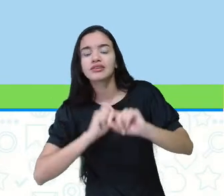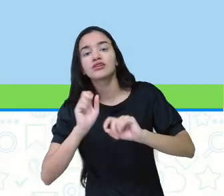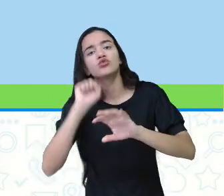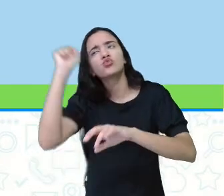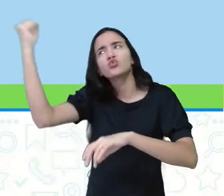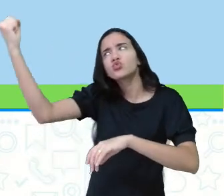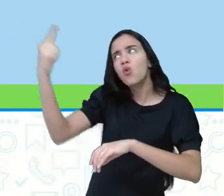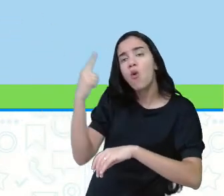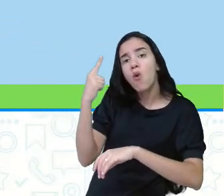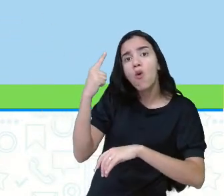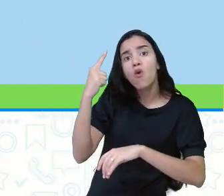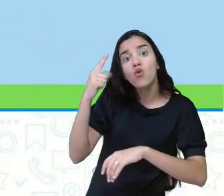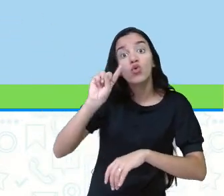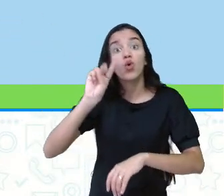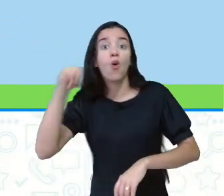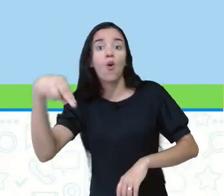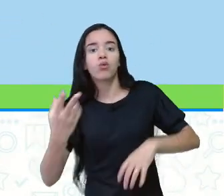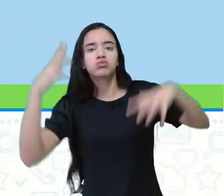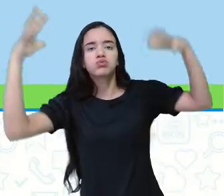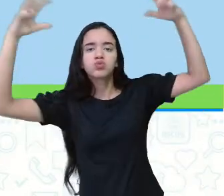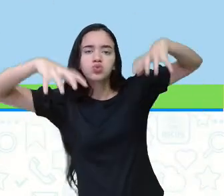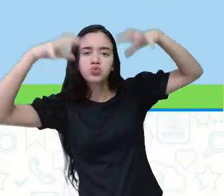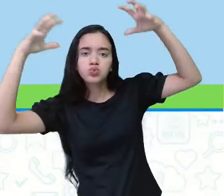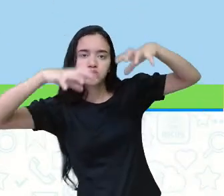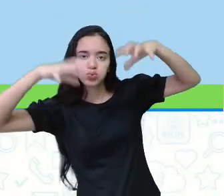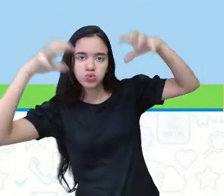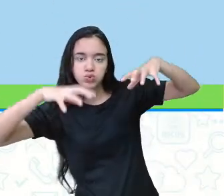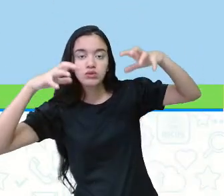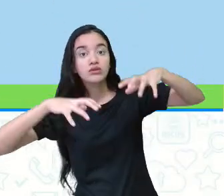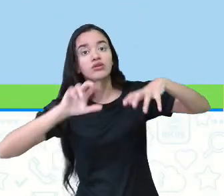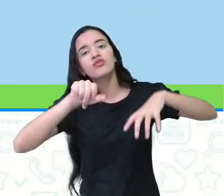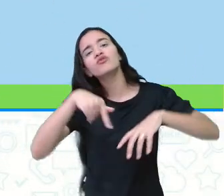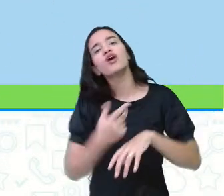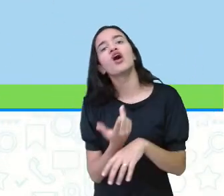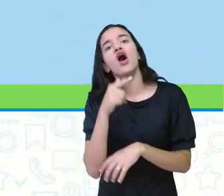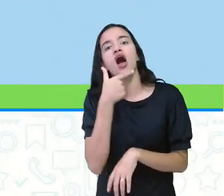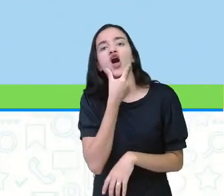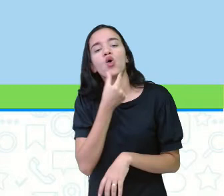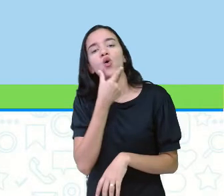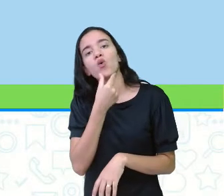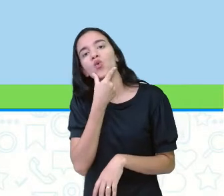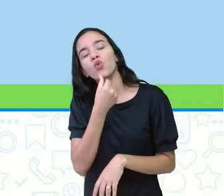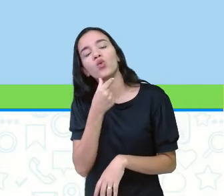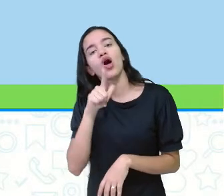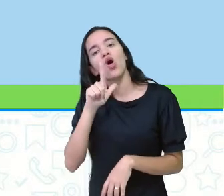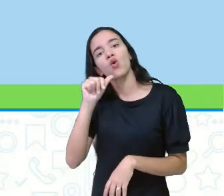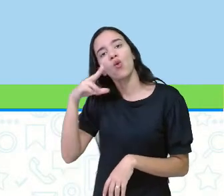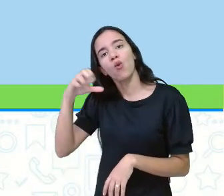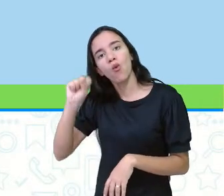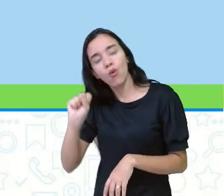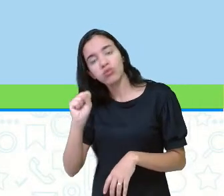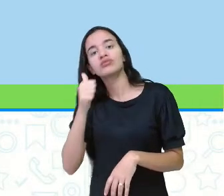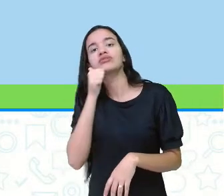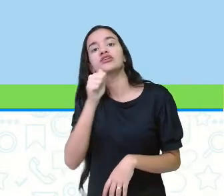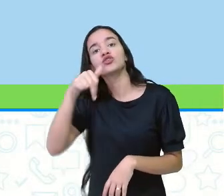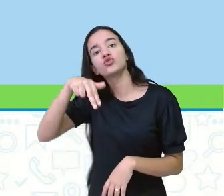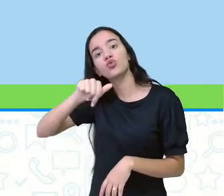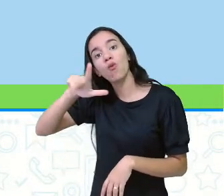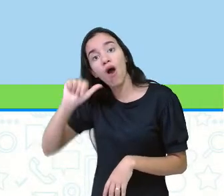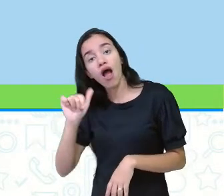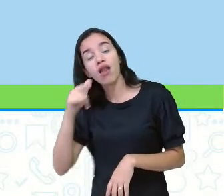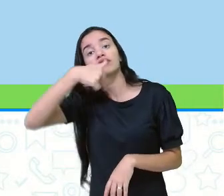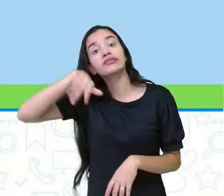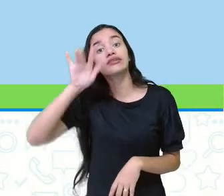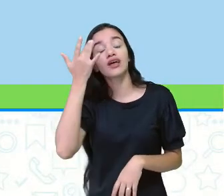Ensolarado ou o tempo está chuvoso? O que é que você acha, Lucas? Fala para mim, Nuala. Pelas palavras, você sabe o